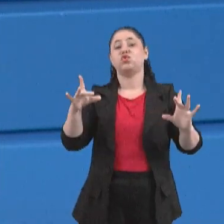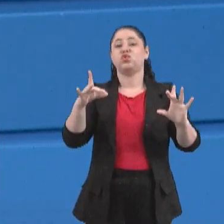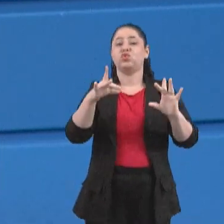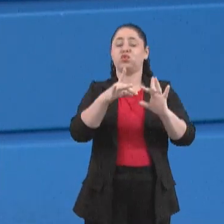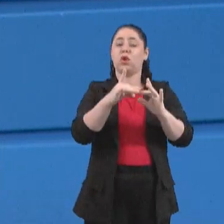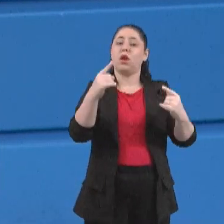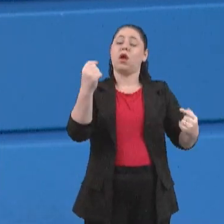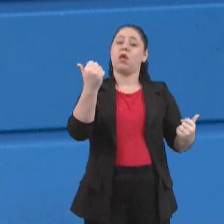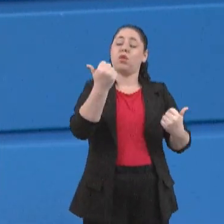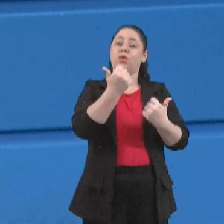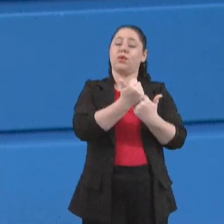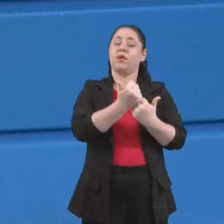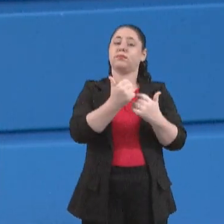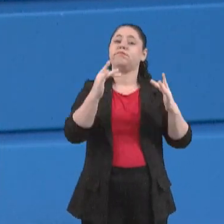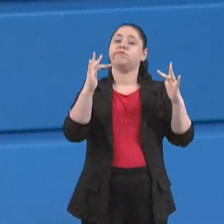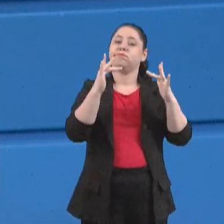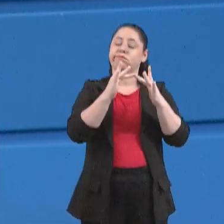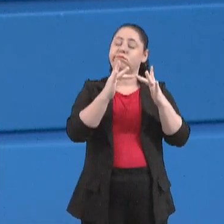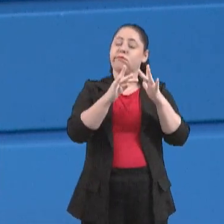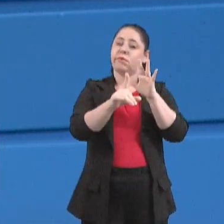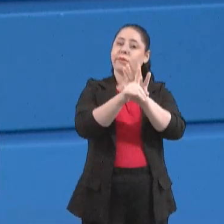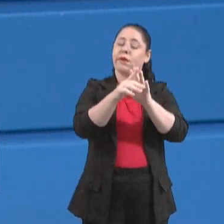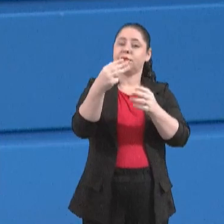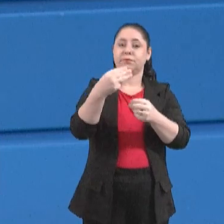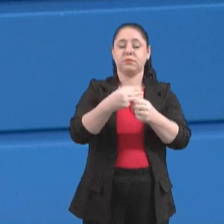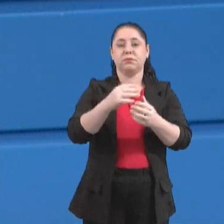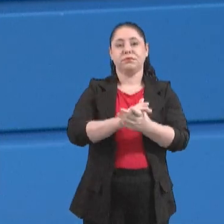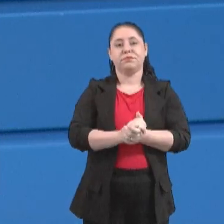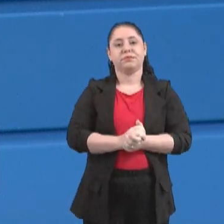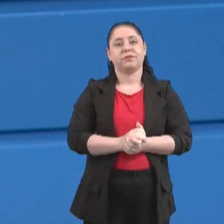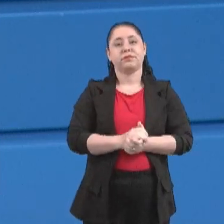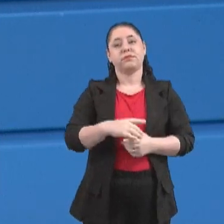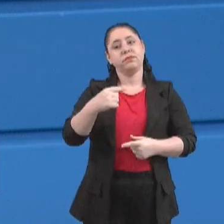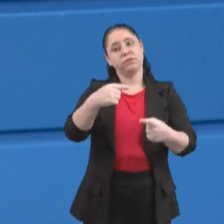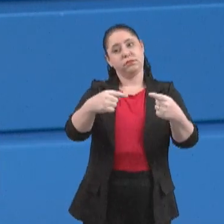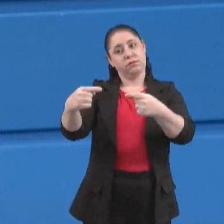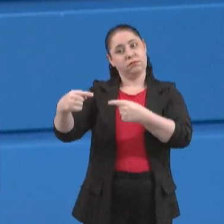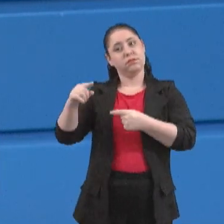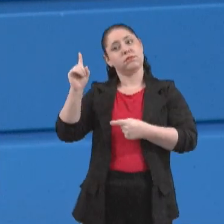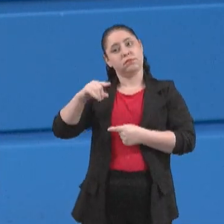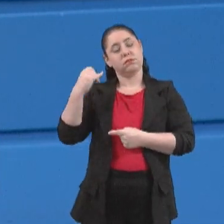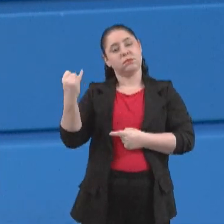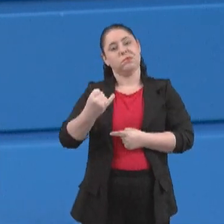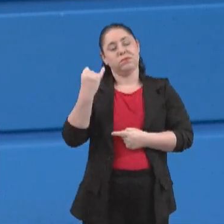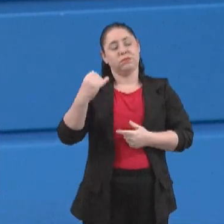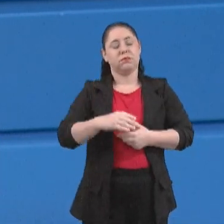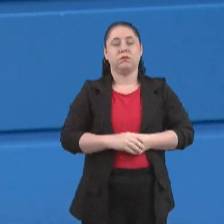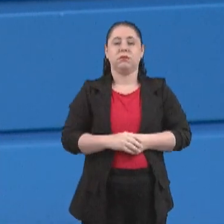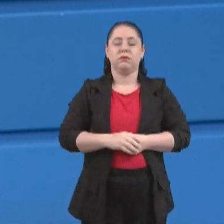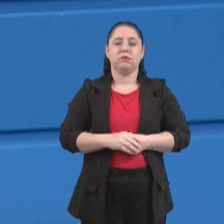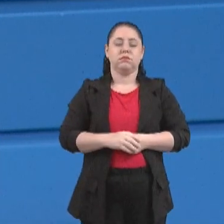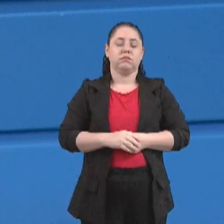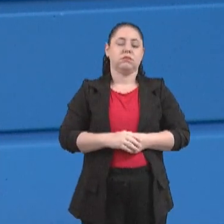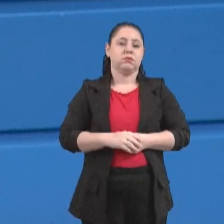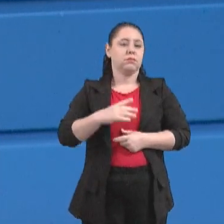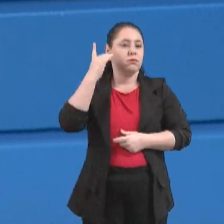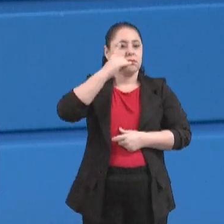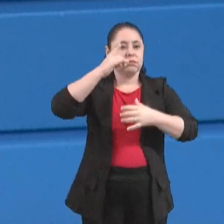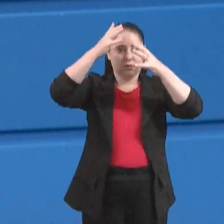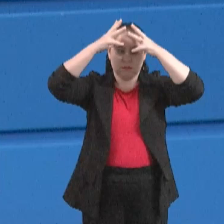consonância com a legislação municipal. Então, esse debate é muito importante, deputado Paulo,